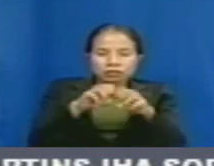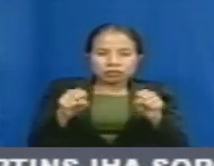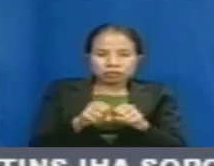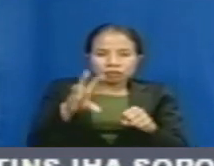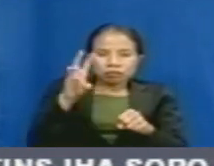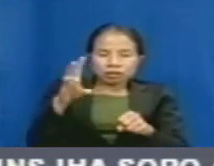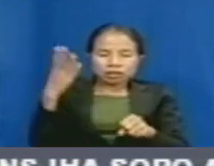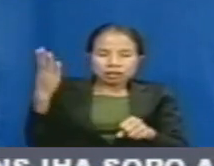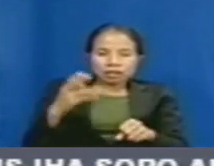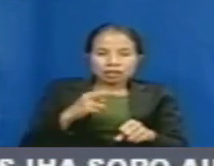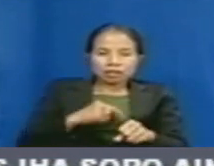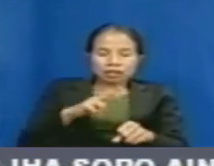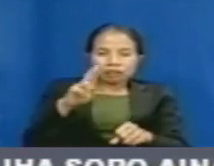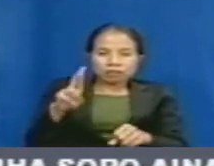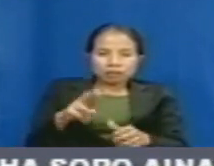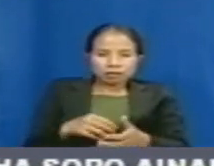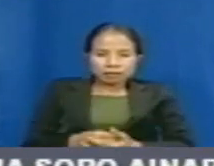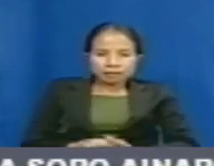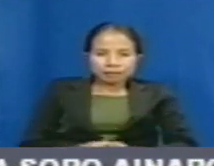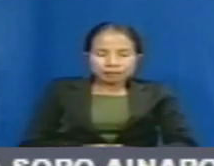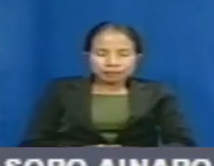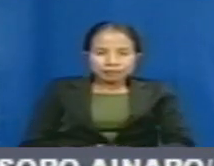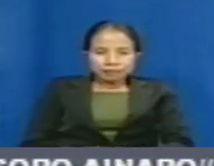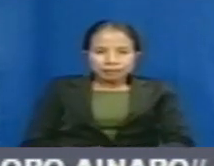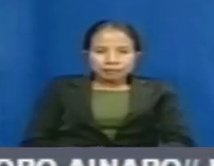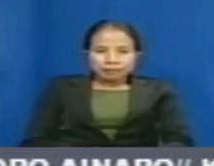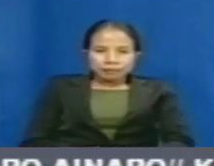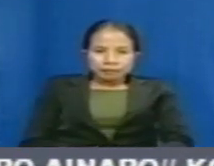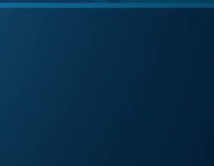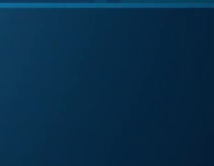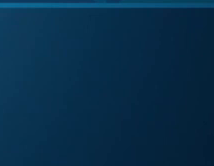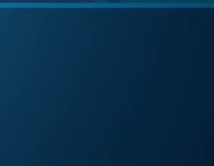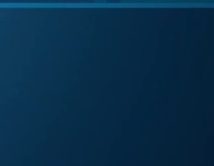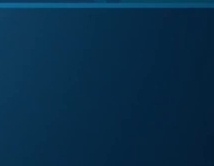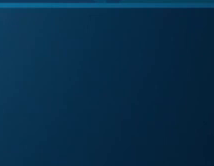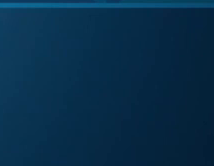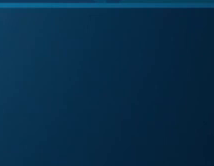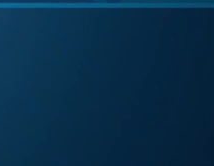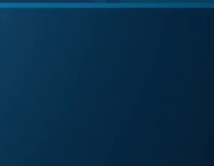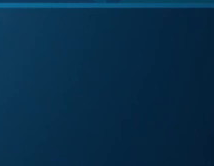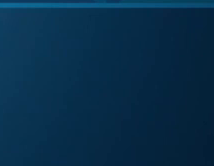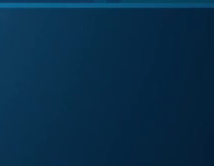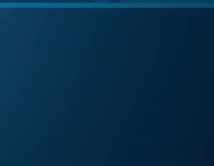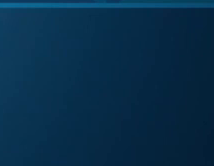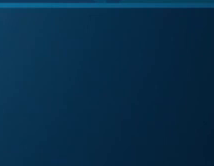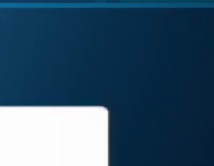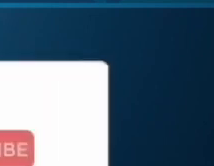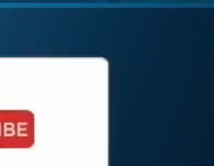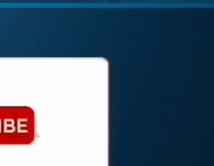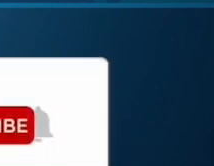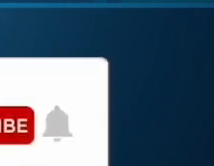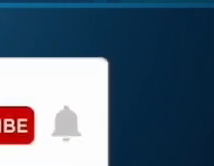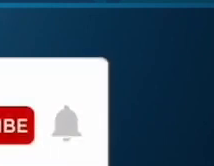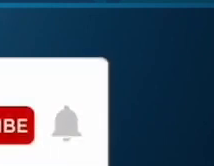Renatarbora. O si município Manatutu, Aurelia Madeira, ba Artate ali. A tu retang informação factuais